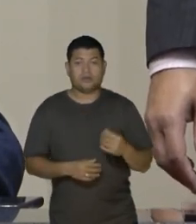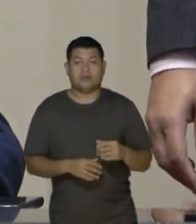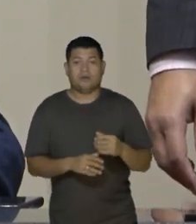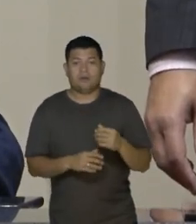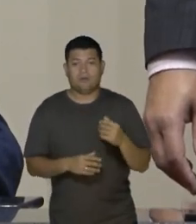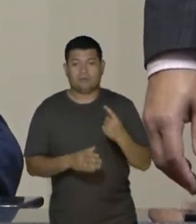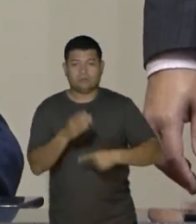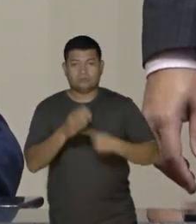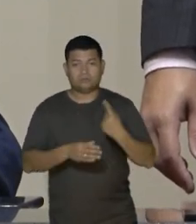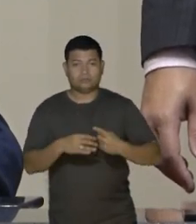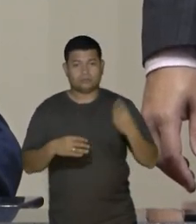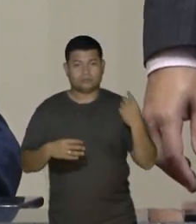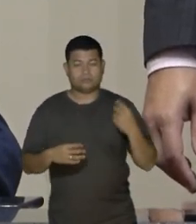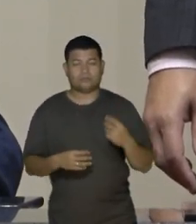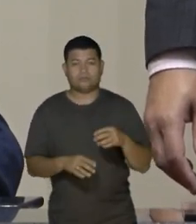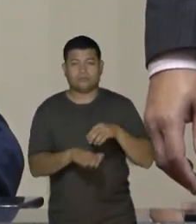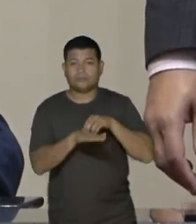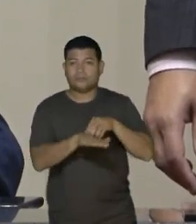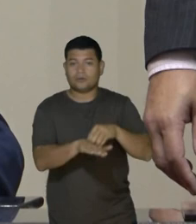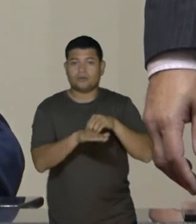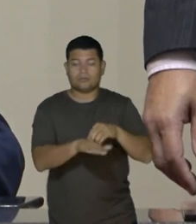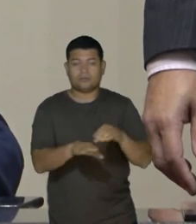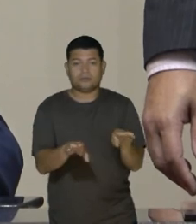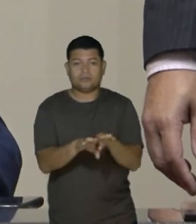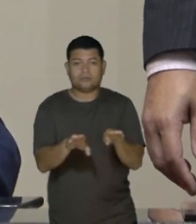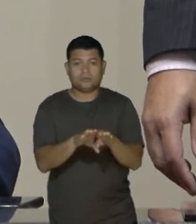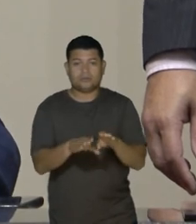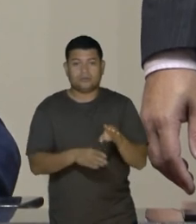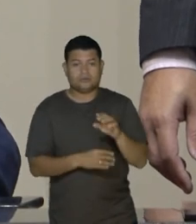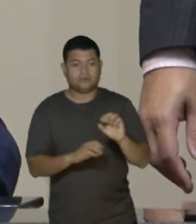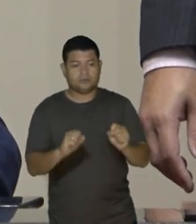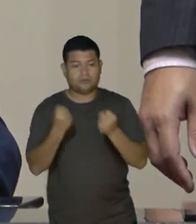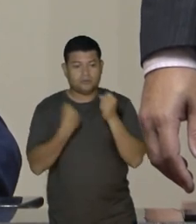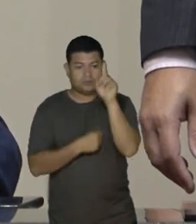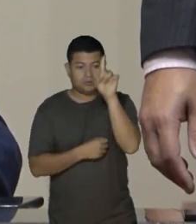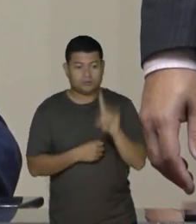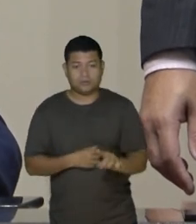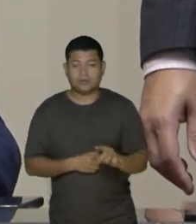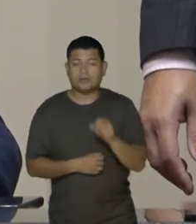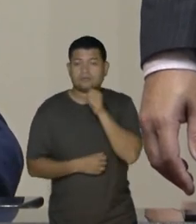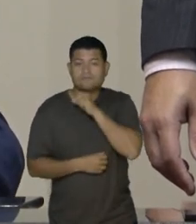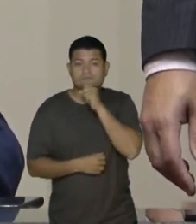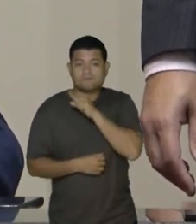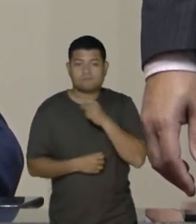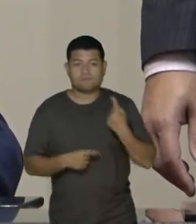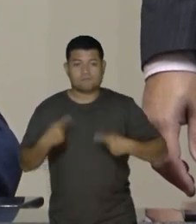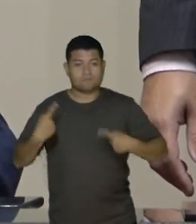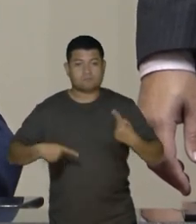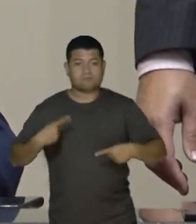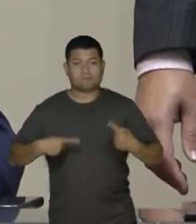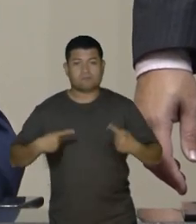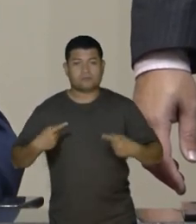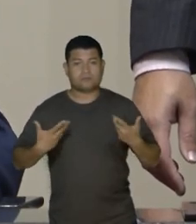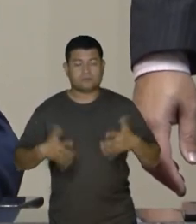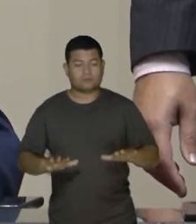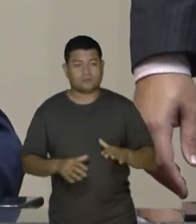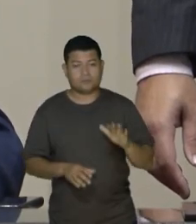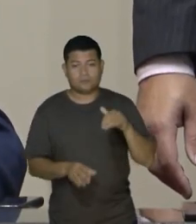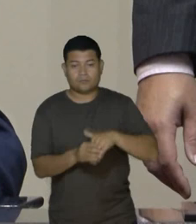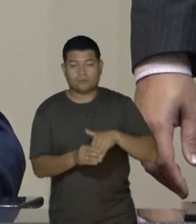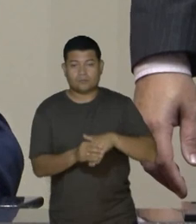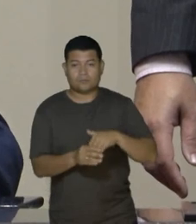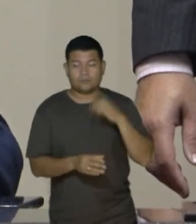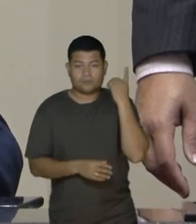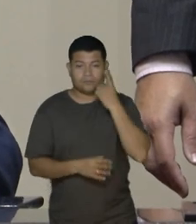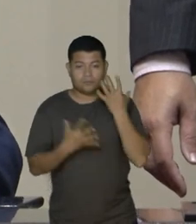da Comissão de Defesa dos Direitos do Idoso. Em discussão? Não havendo, em votação. Deputados que